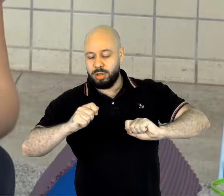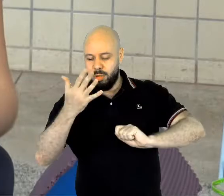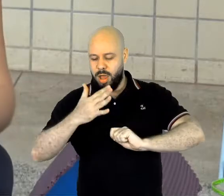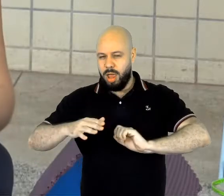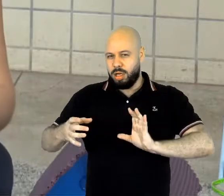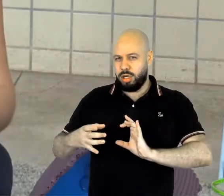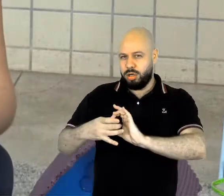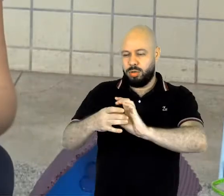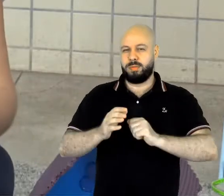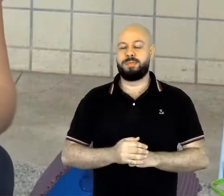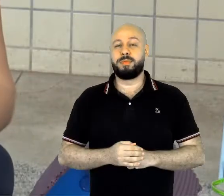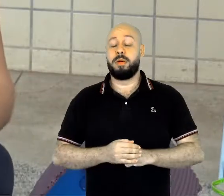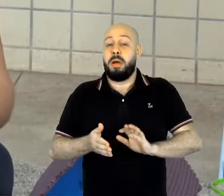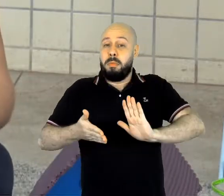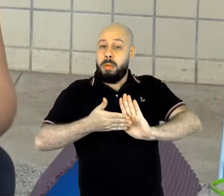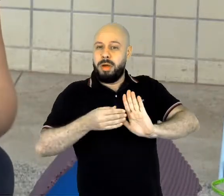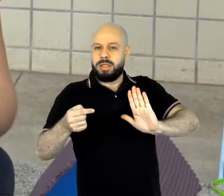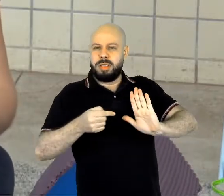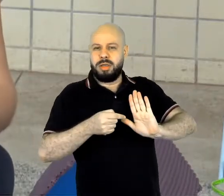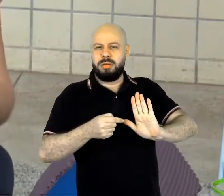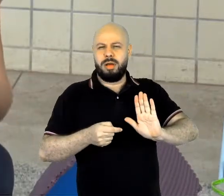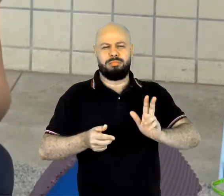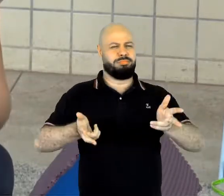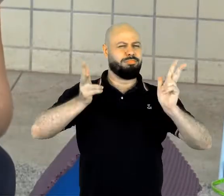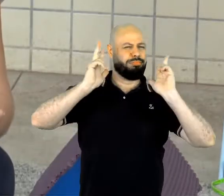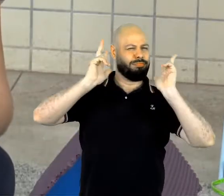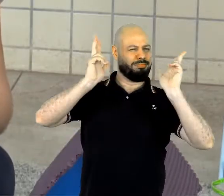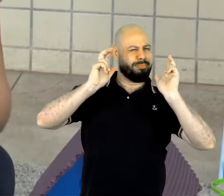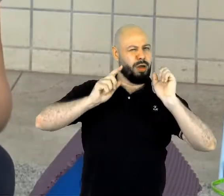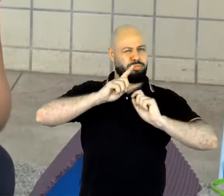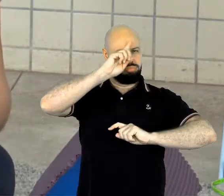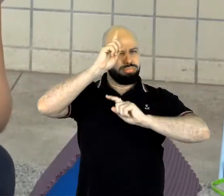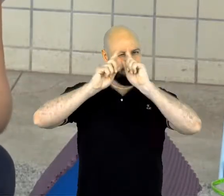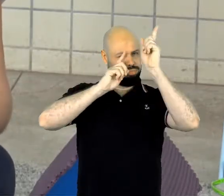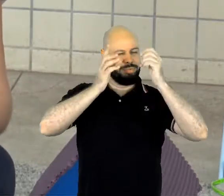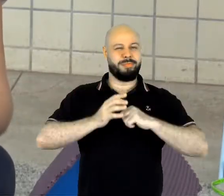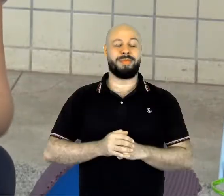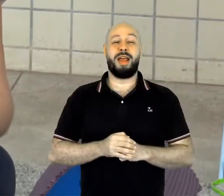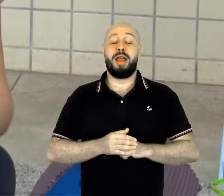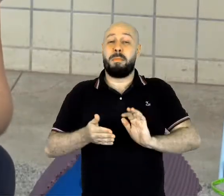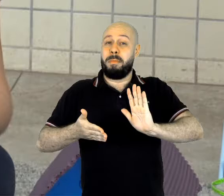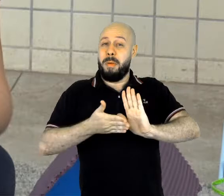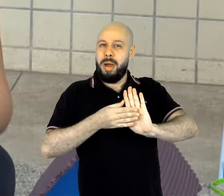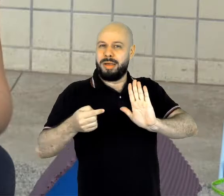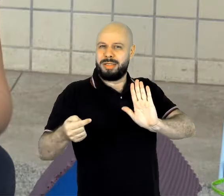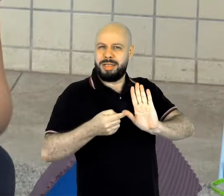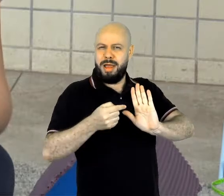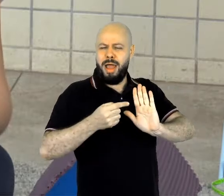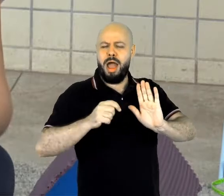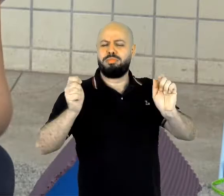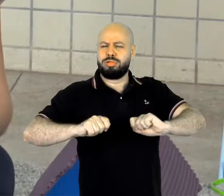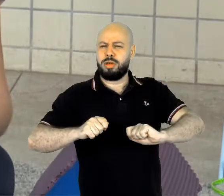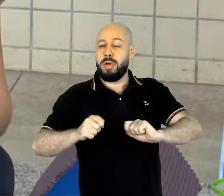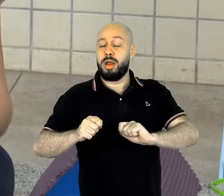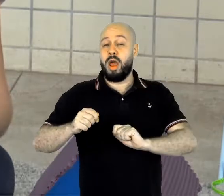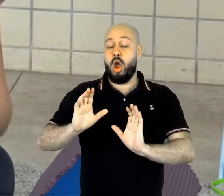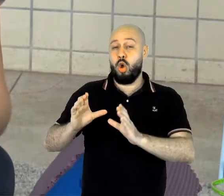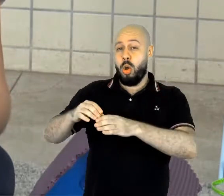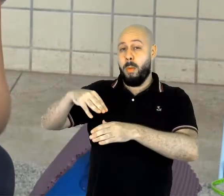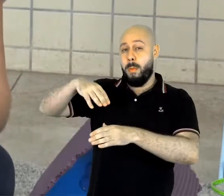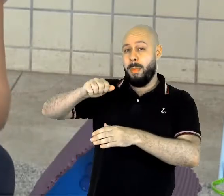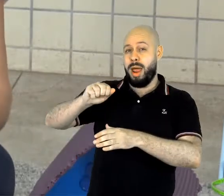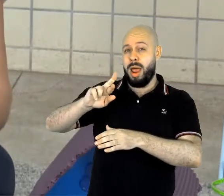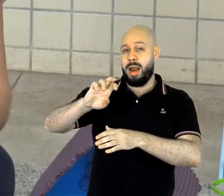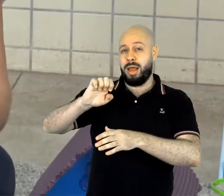criança. Porém, essas propostas são bem divertidas e criativas e são propostas que vocês vão fazer com a criança do maternal